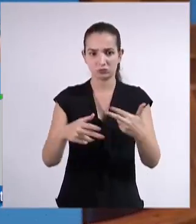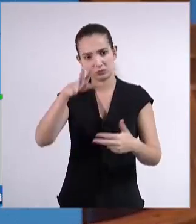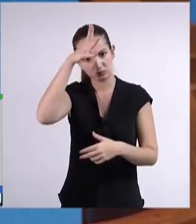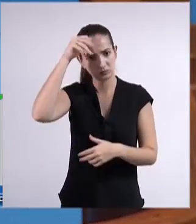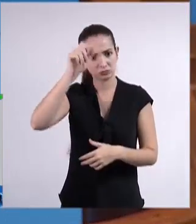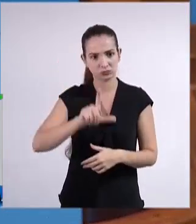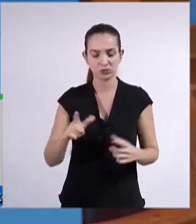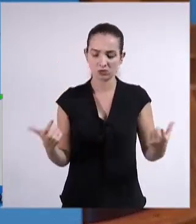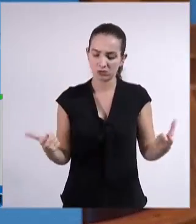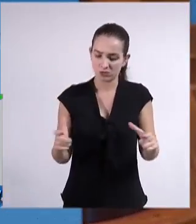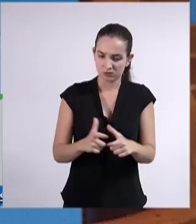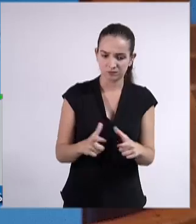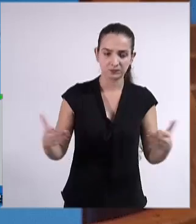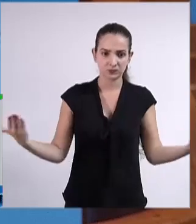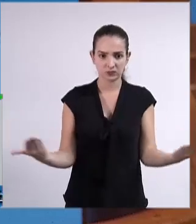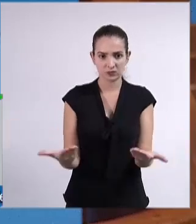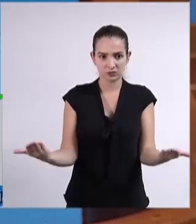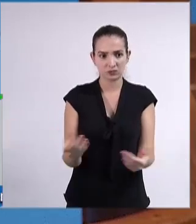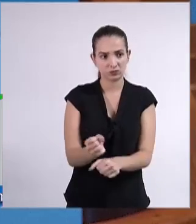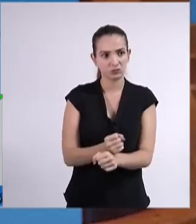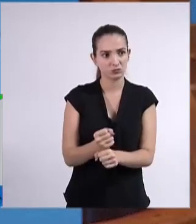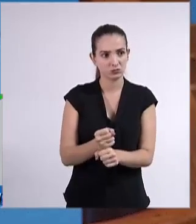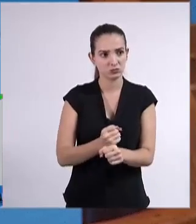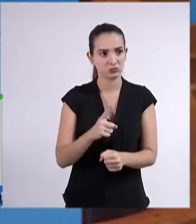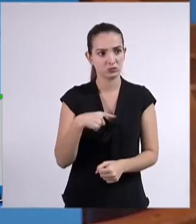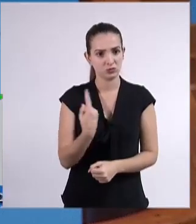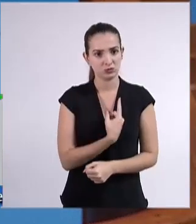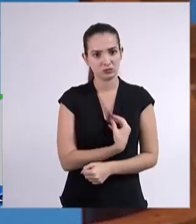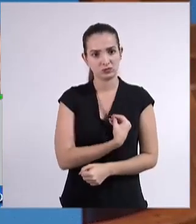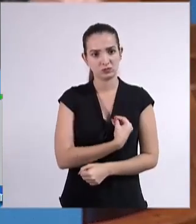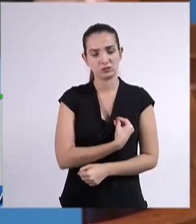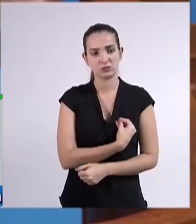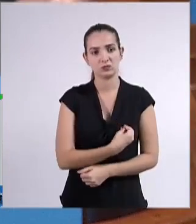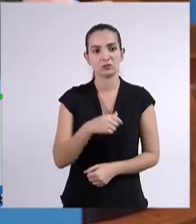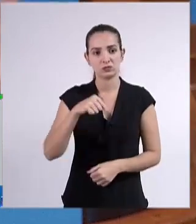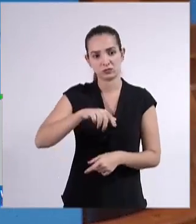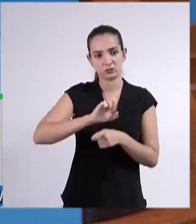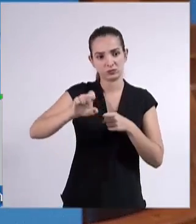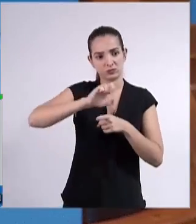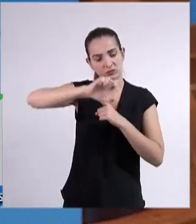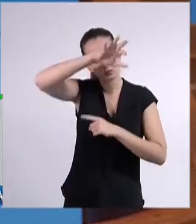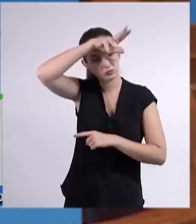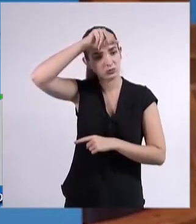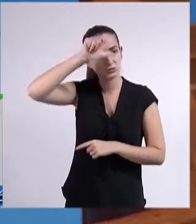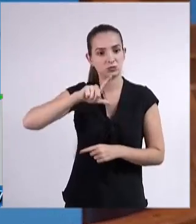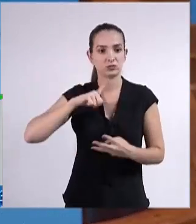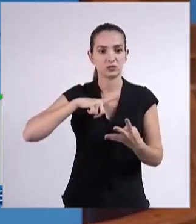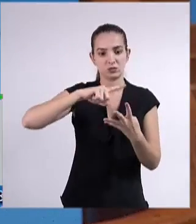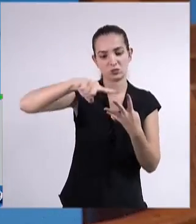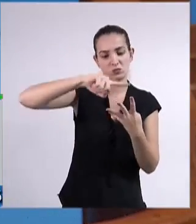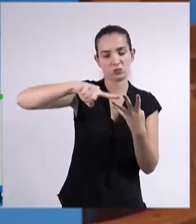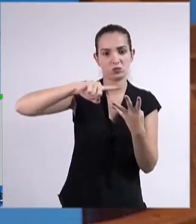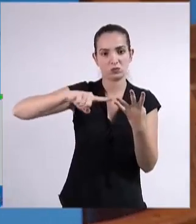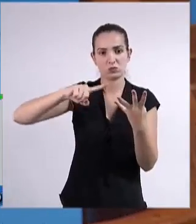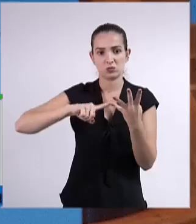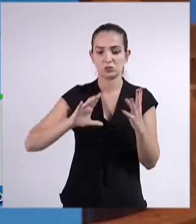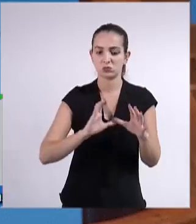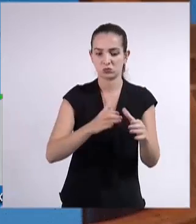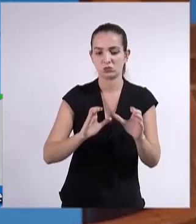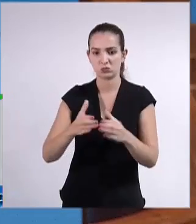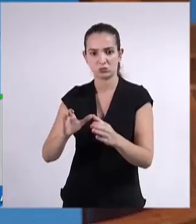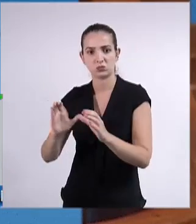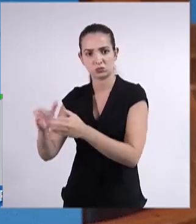tivemos, nesse ano, no Estado de Mato Grosso, 4 equipes que se assemelharia ao Mato Grosso do Sul, 4